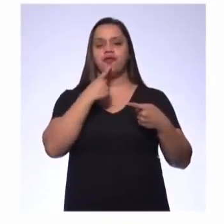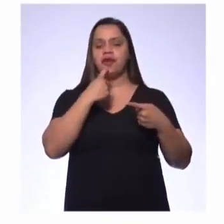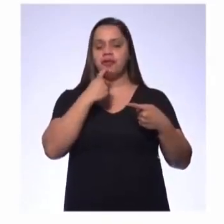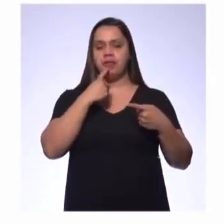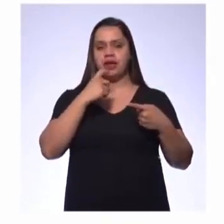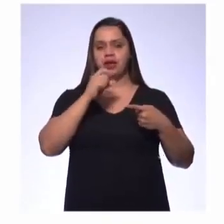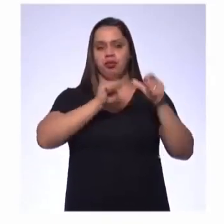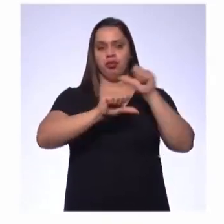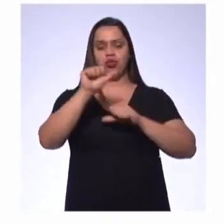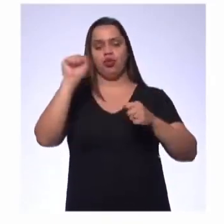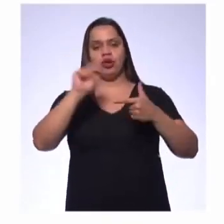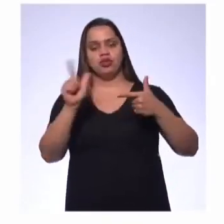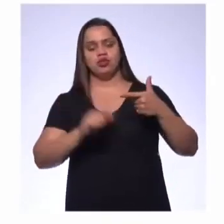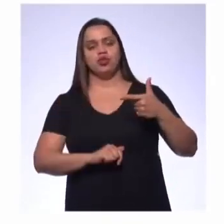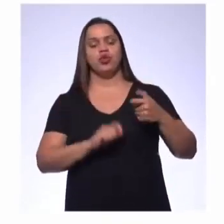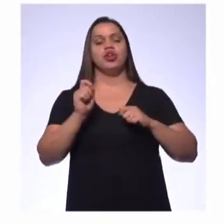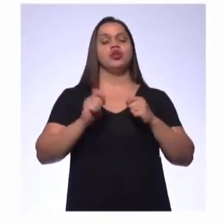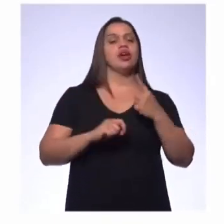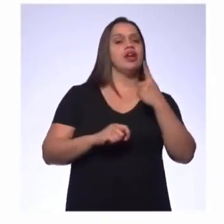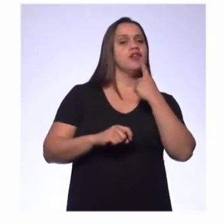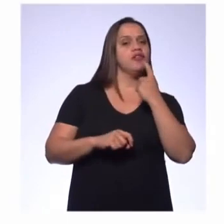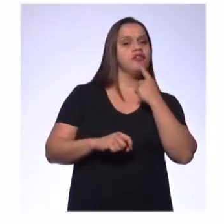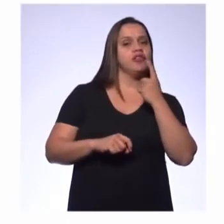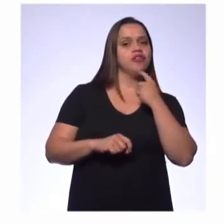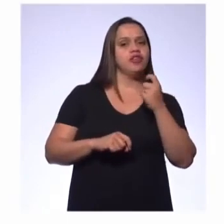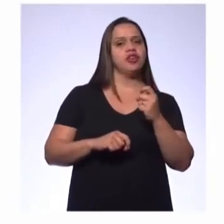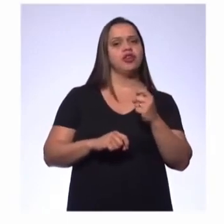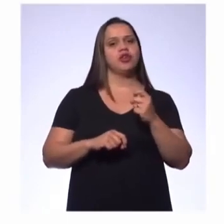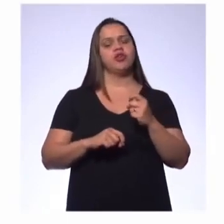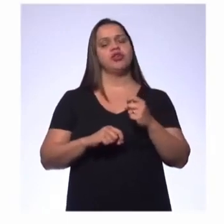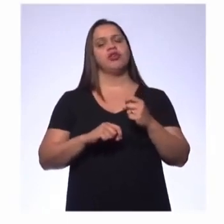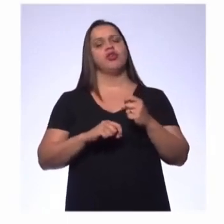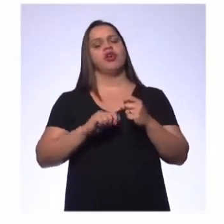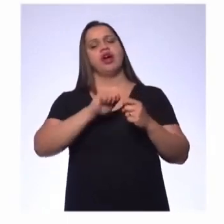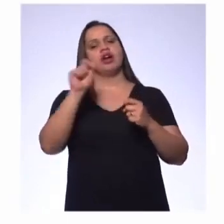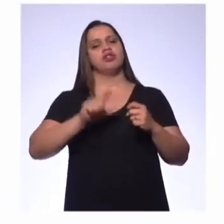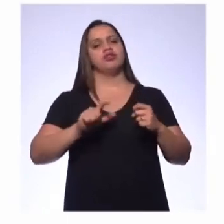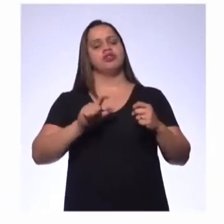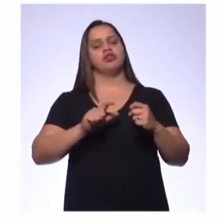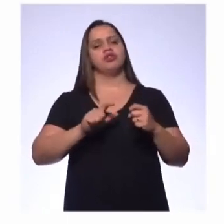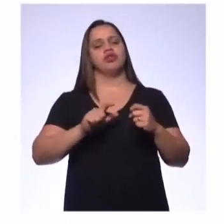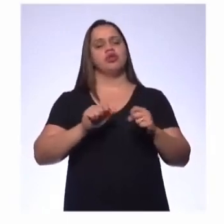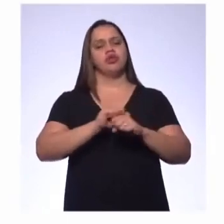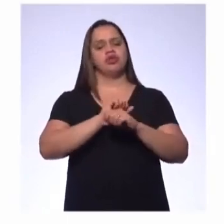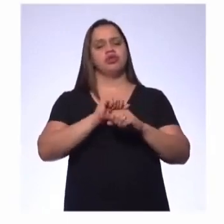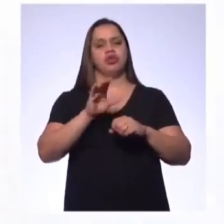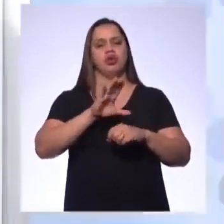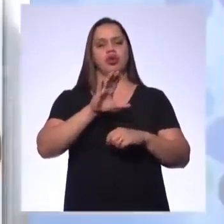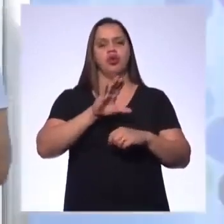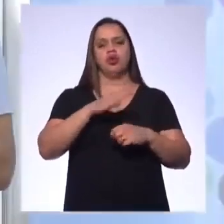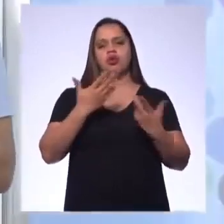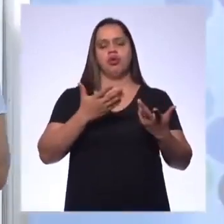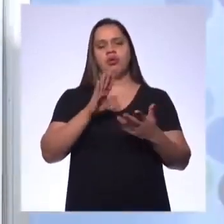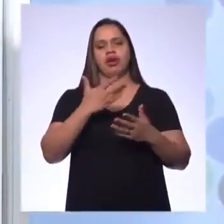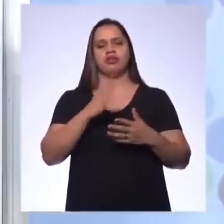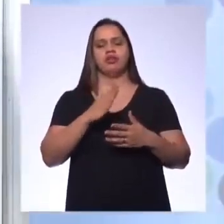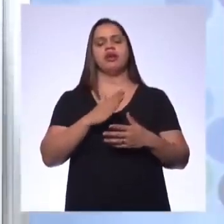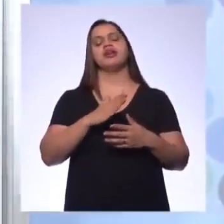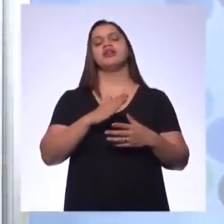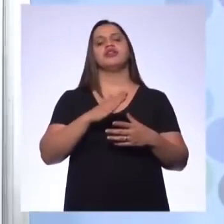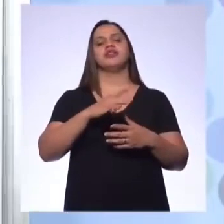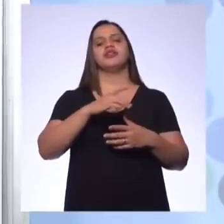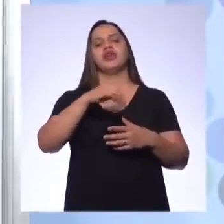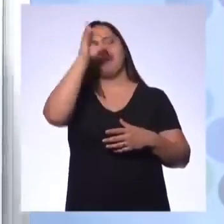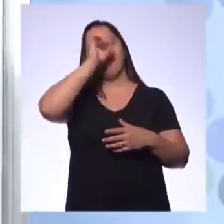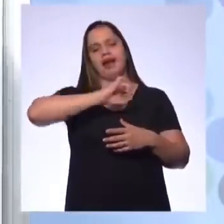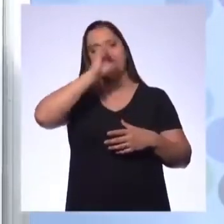que era vermelho ficou ciano, né? Quer dizer, ficou verde e amarelo. O pessoal diz que isso daí imita a bandeira do Brasil.